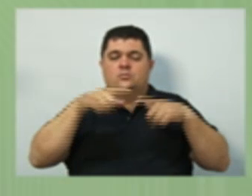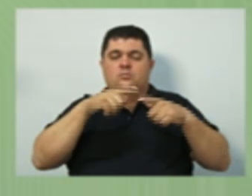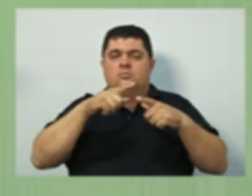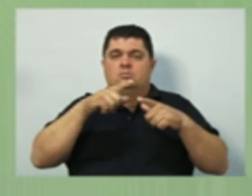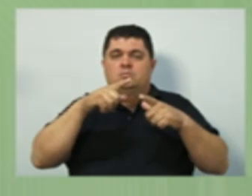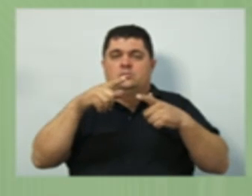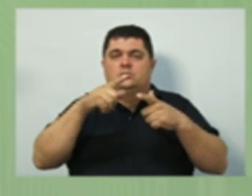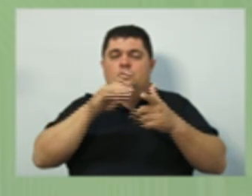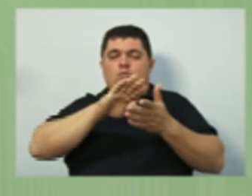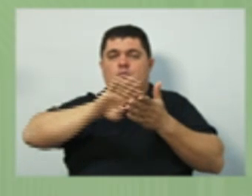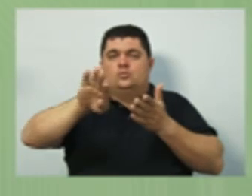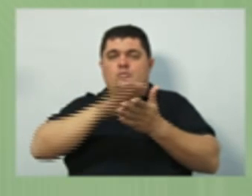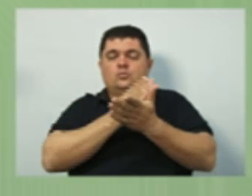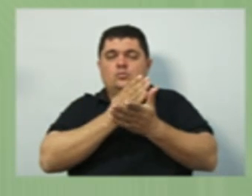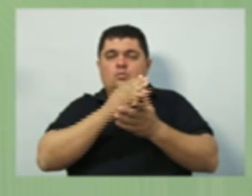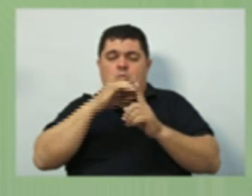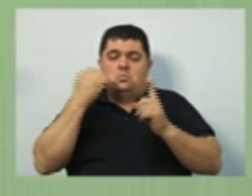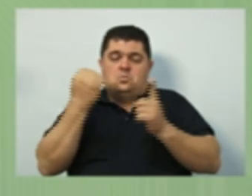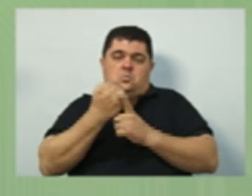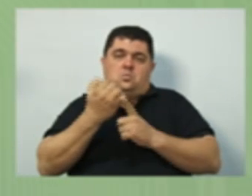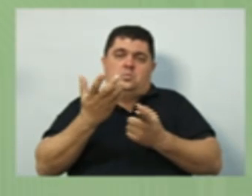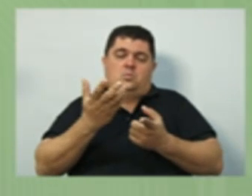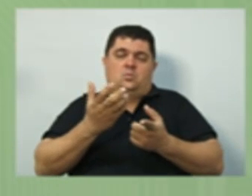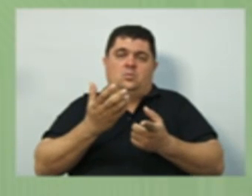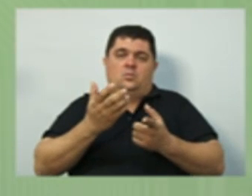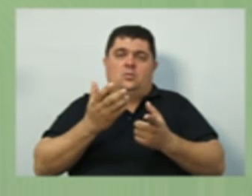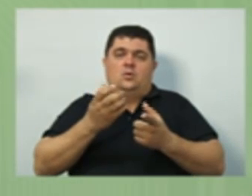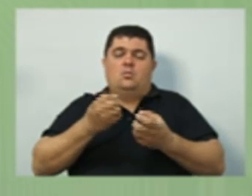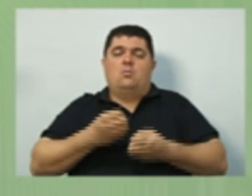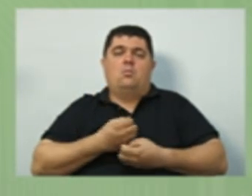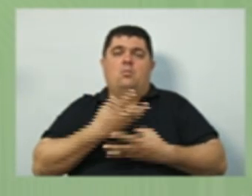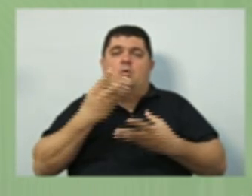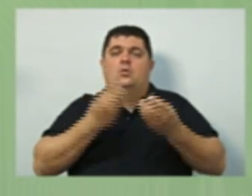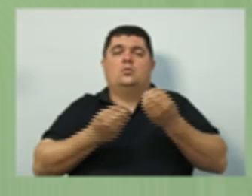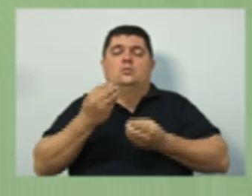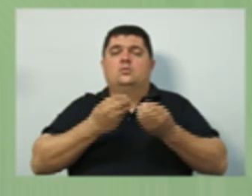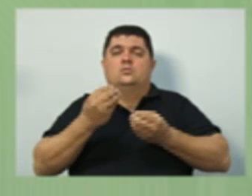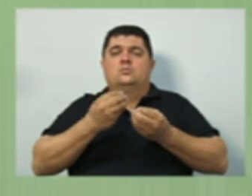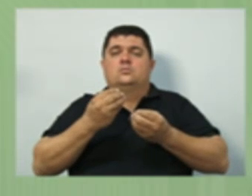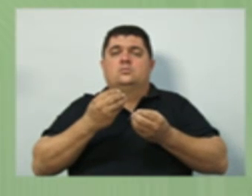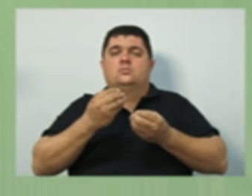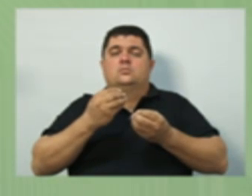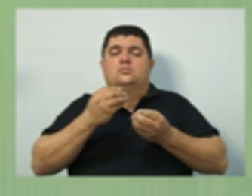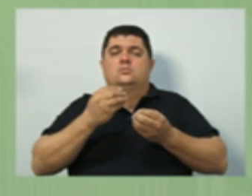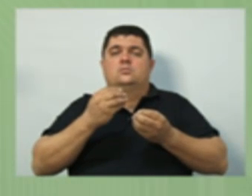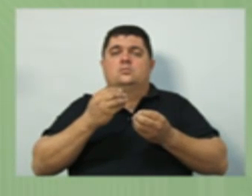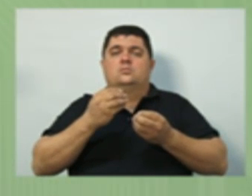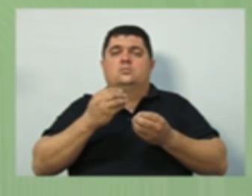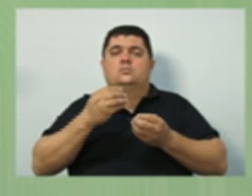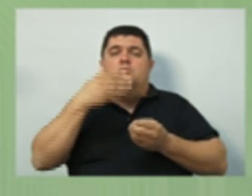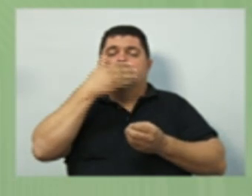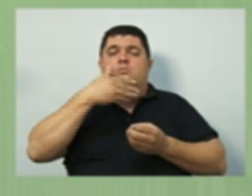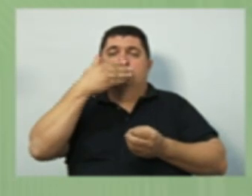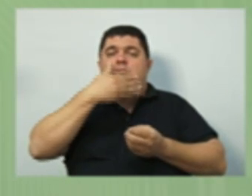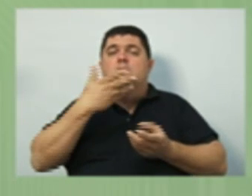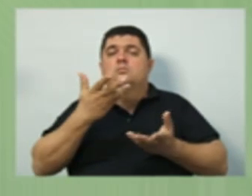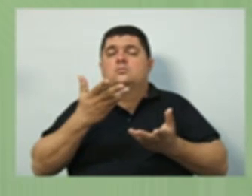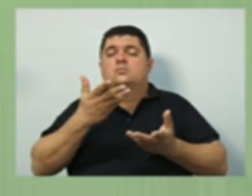na sociedade brasileira, é expressa poeticamente na oposição entre a